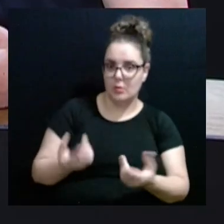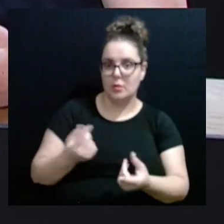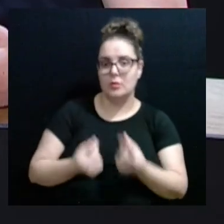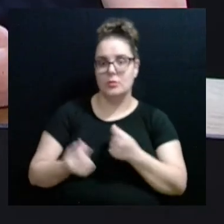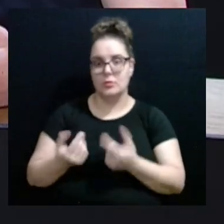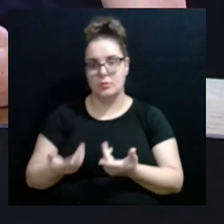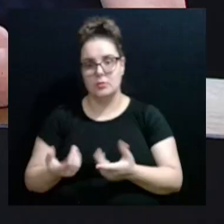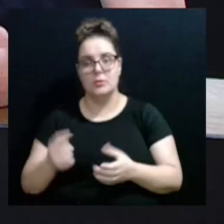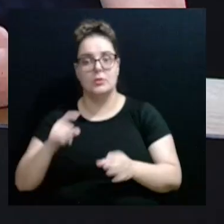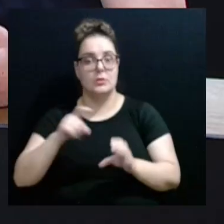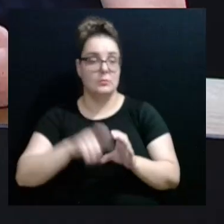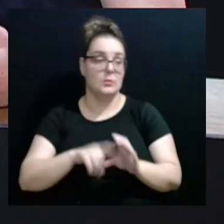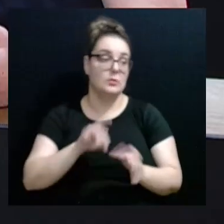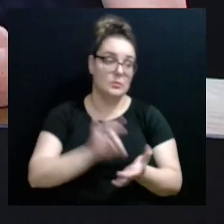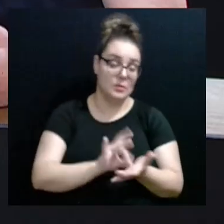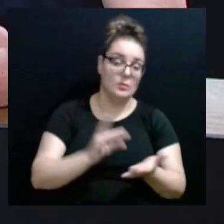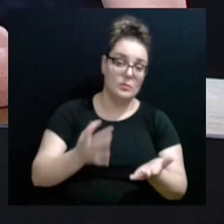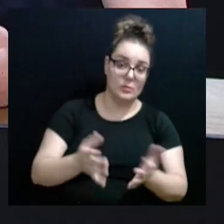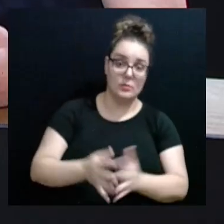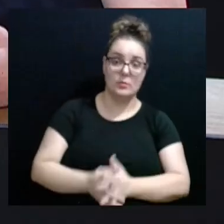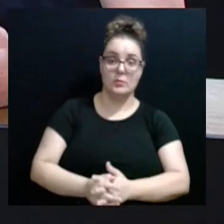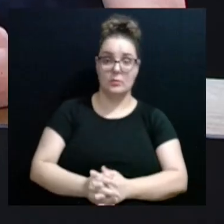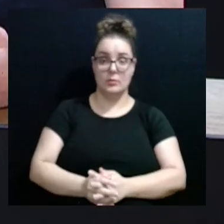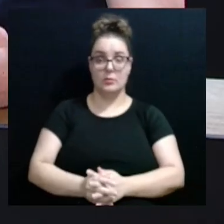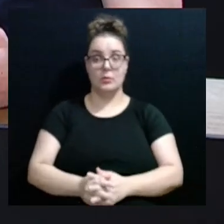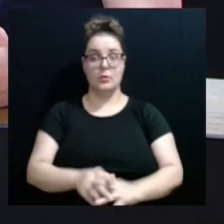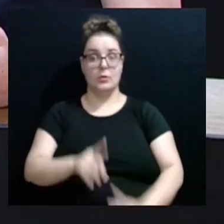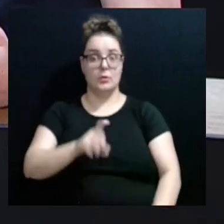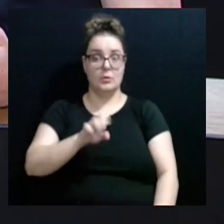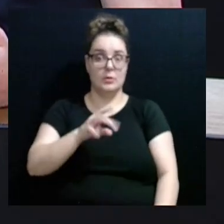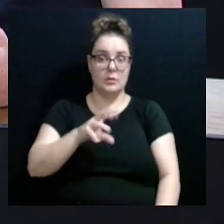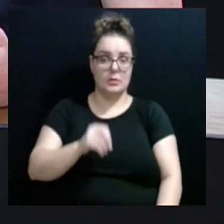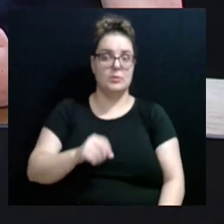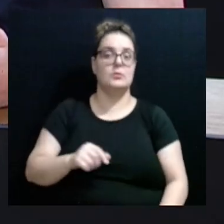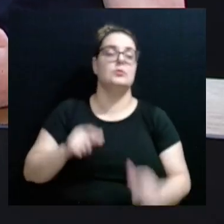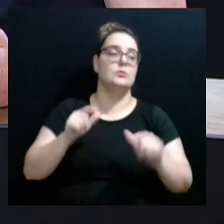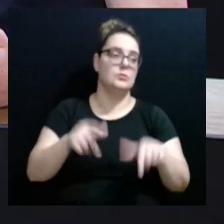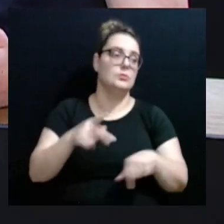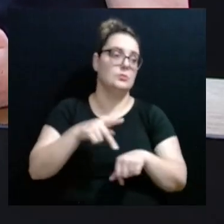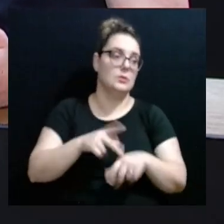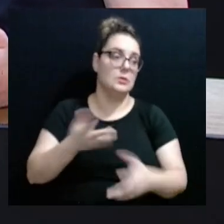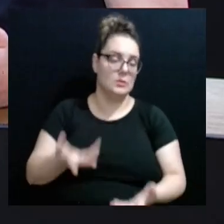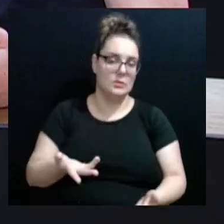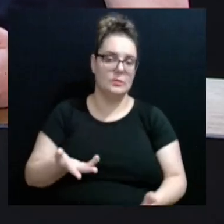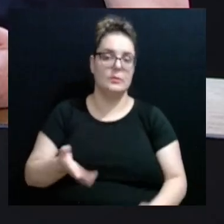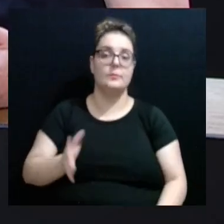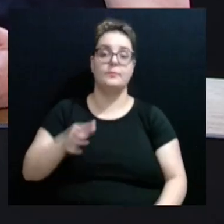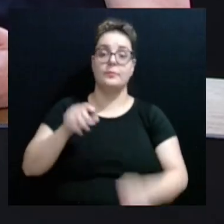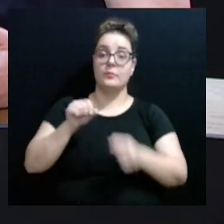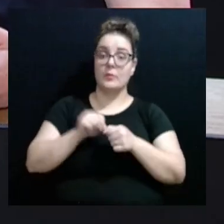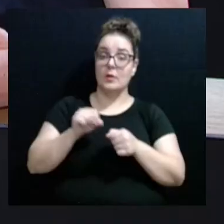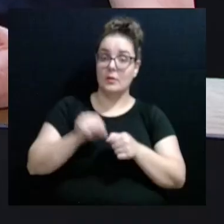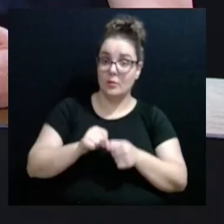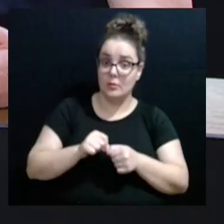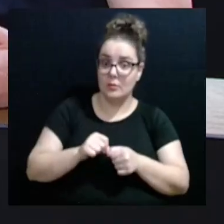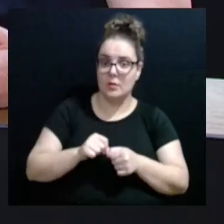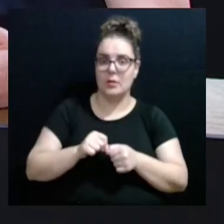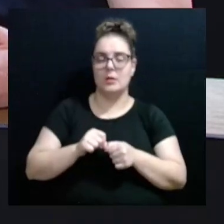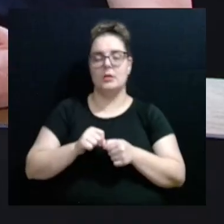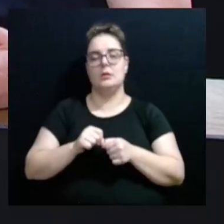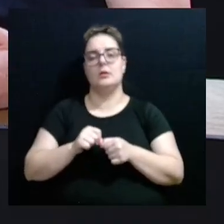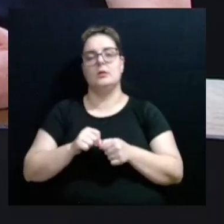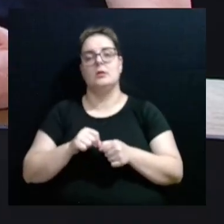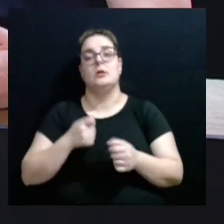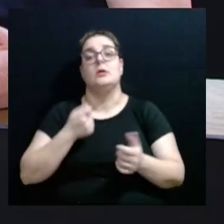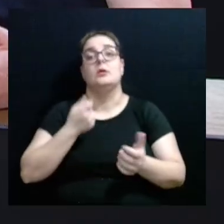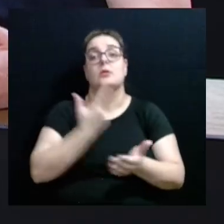né, do destino do país que você vai, em espécie. Já já compre, né, esse dinheiro, já